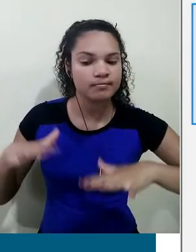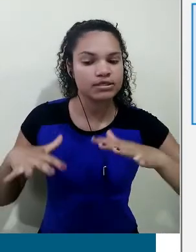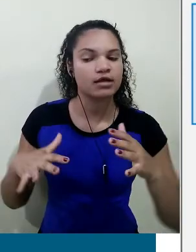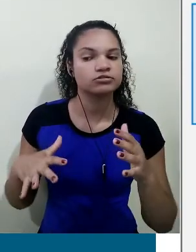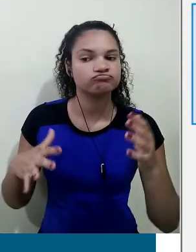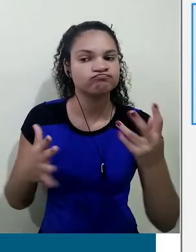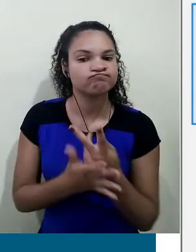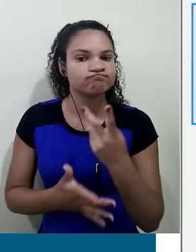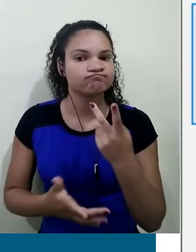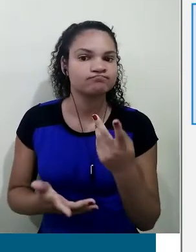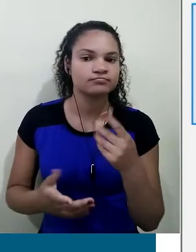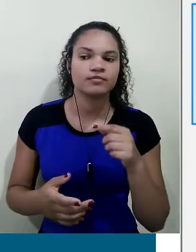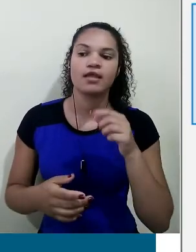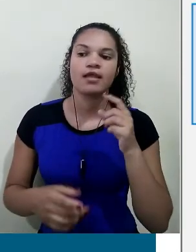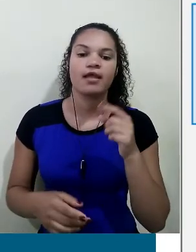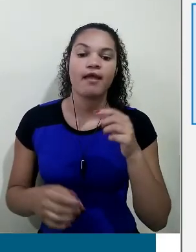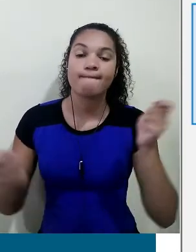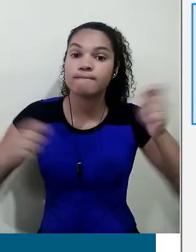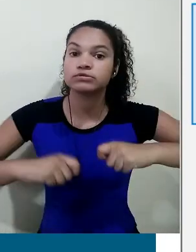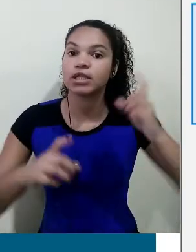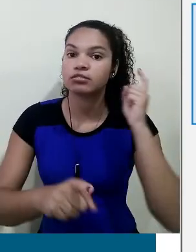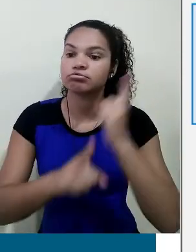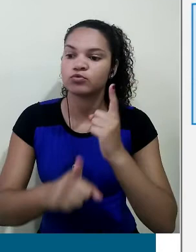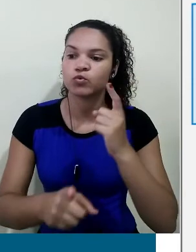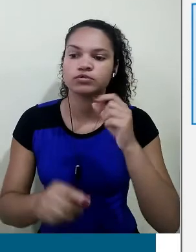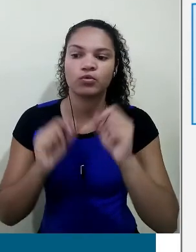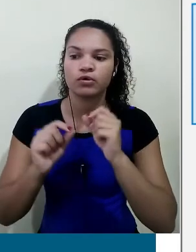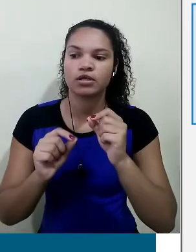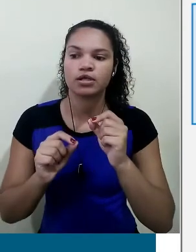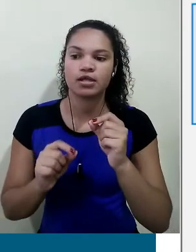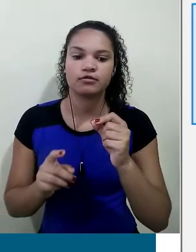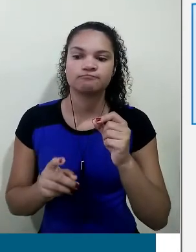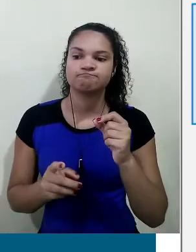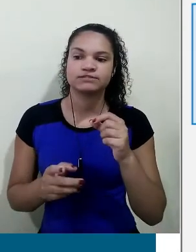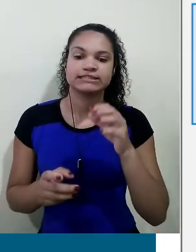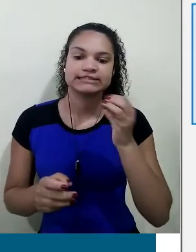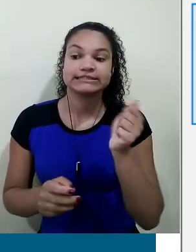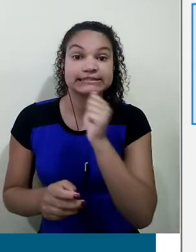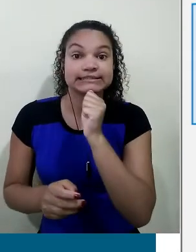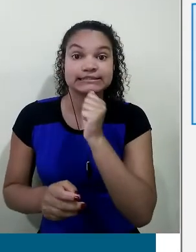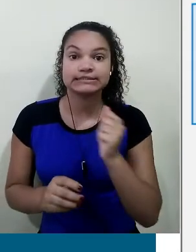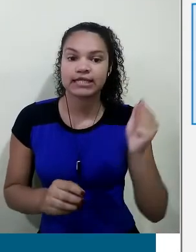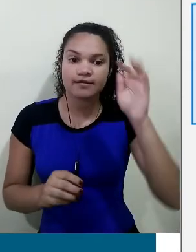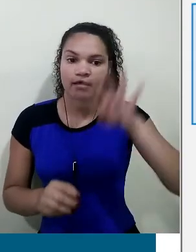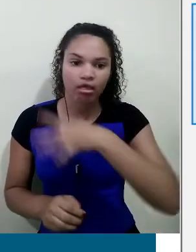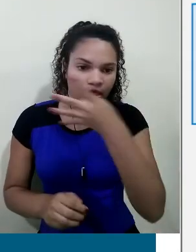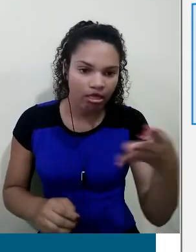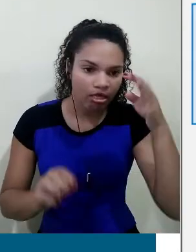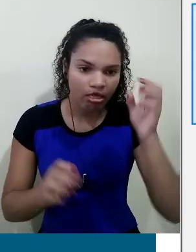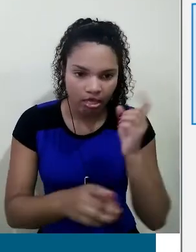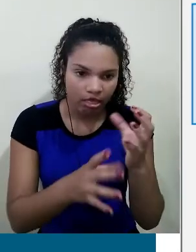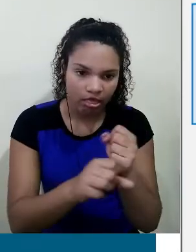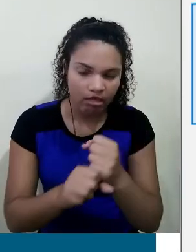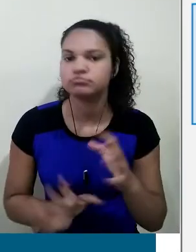que possibilita encontrarmos esses resultados sem montar o quadro de Punnett. Para isso ficar claro, vamos representar